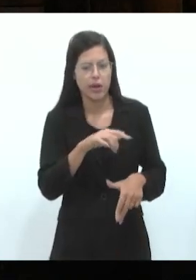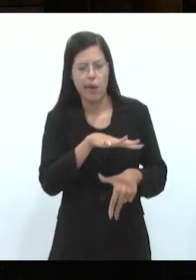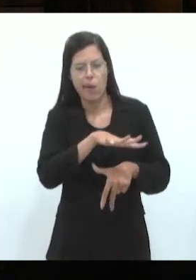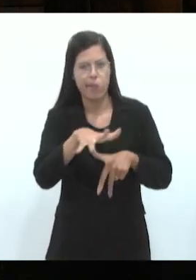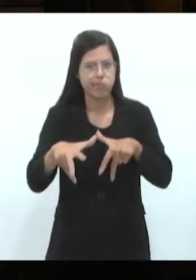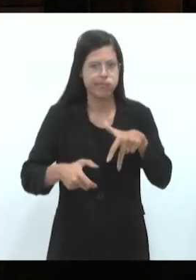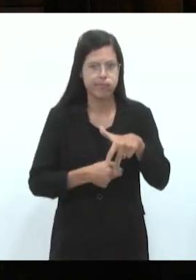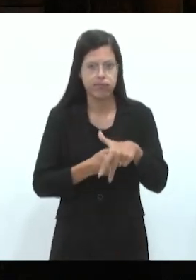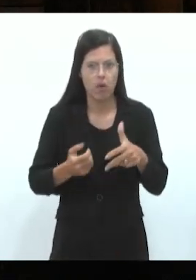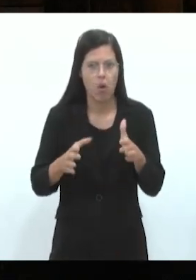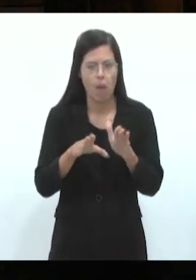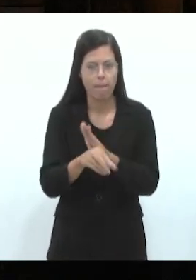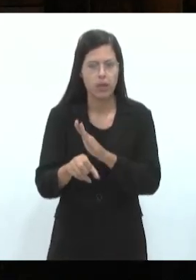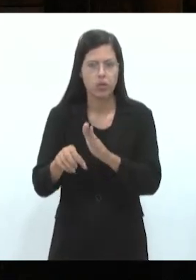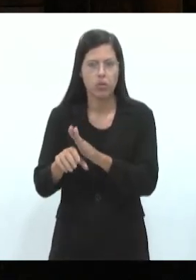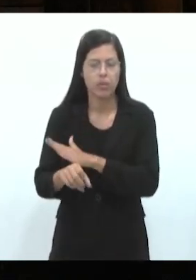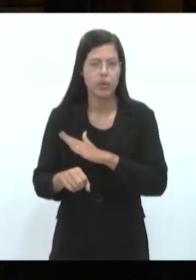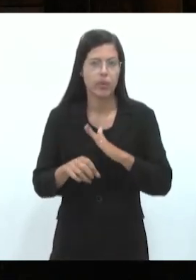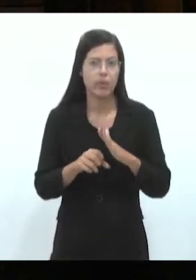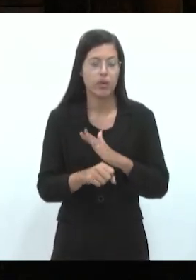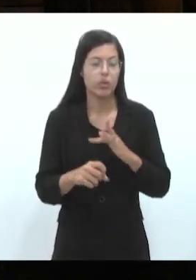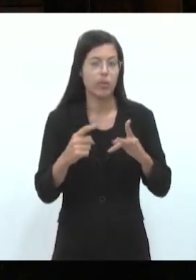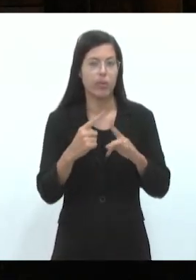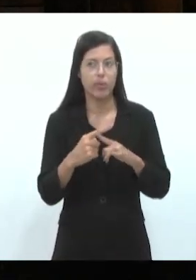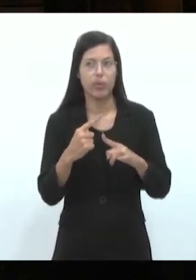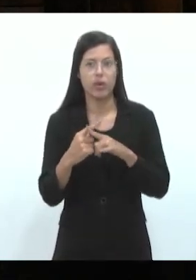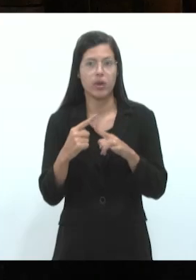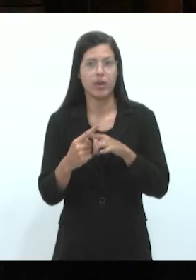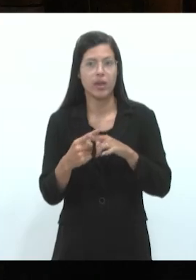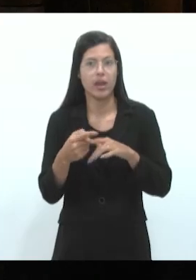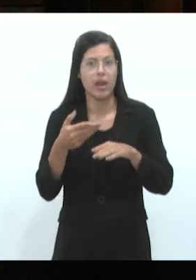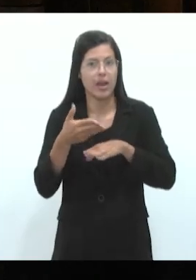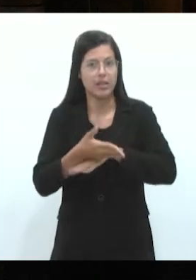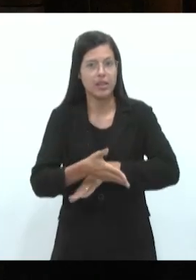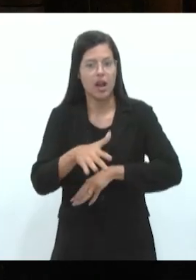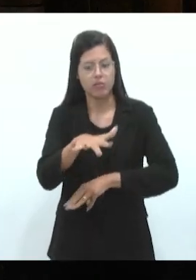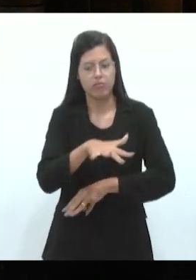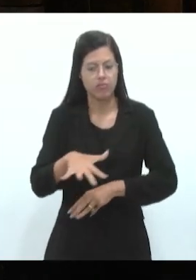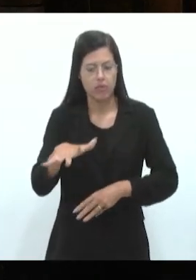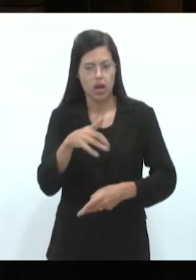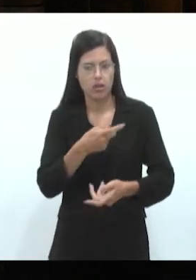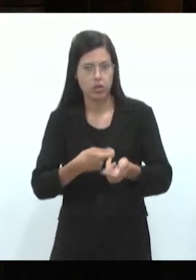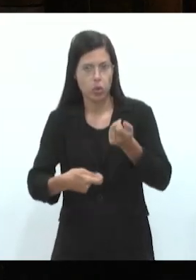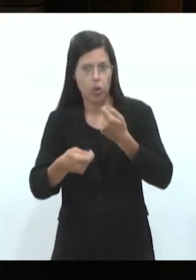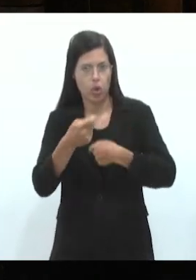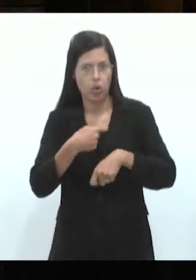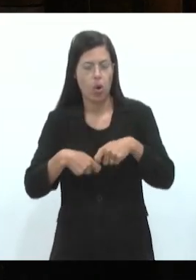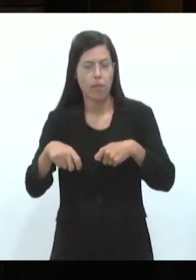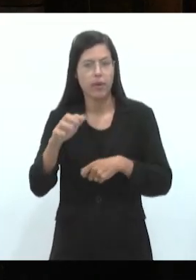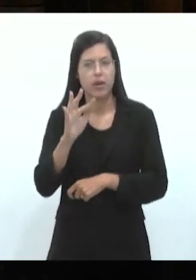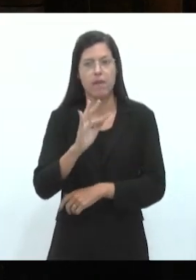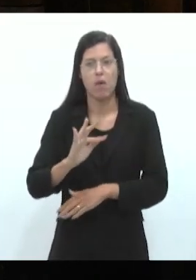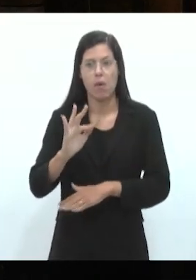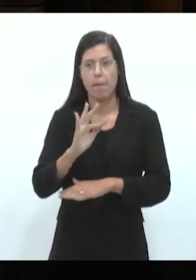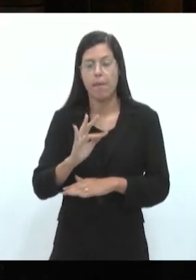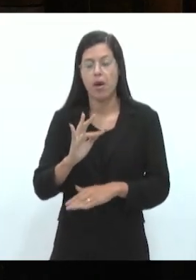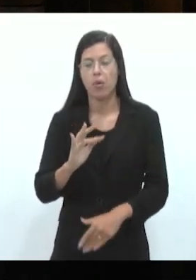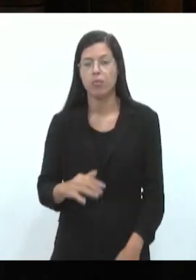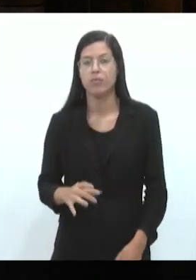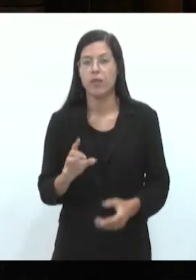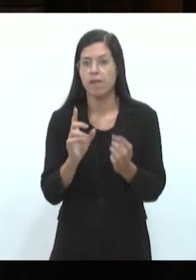porque se introduziram na economia formal, na venda